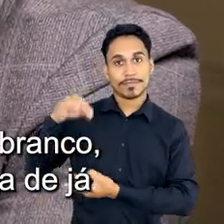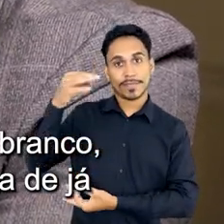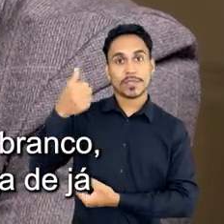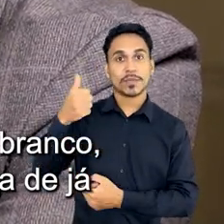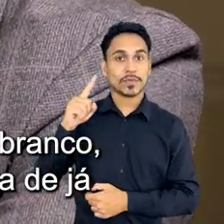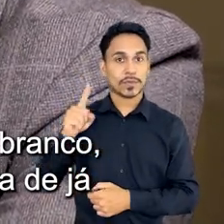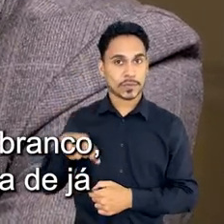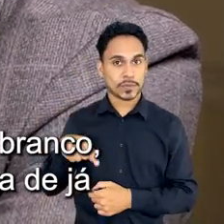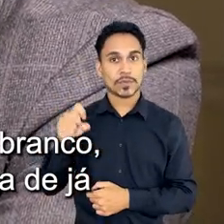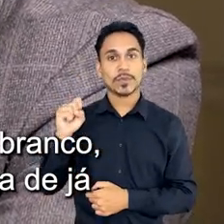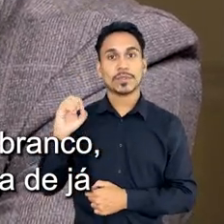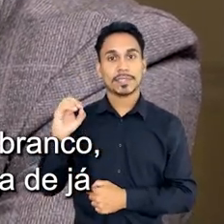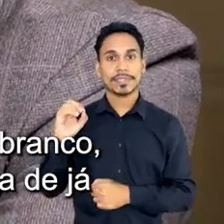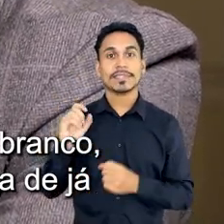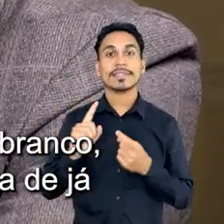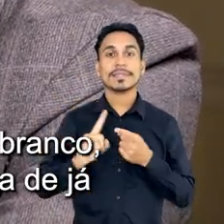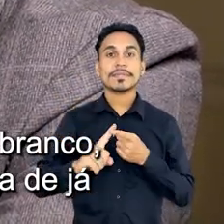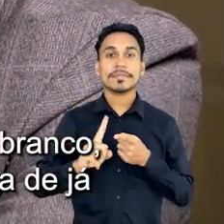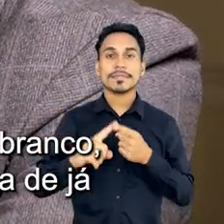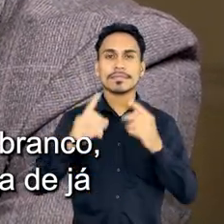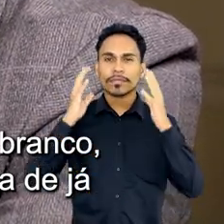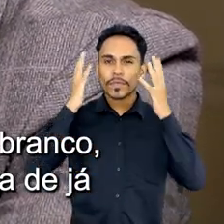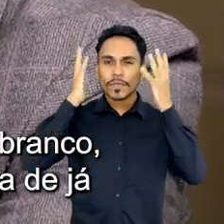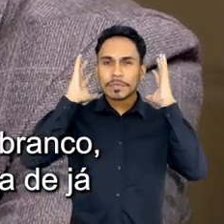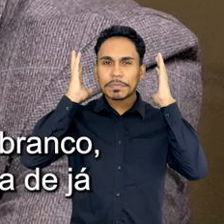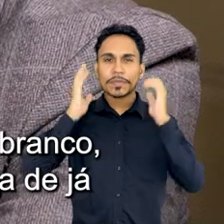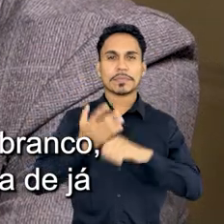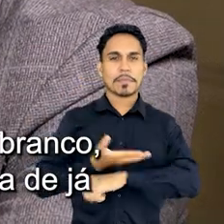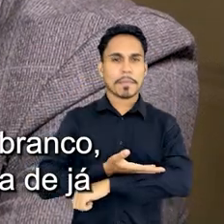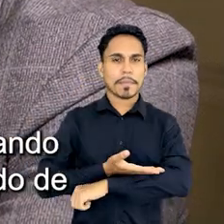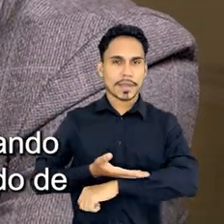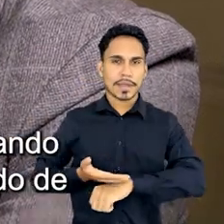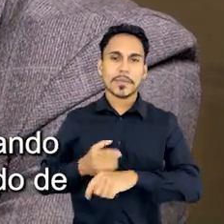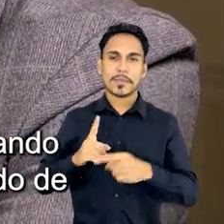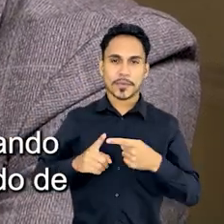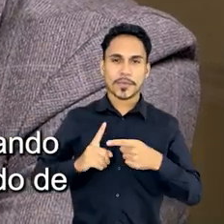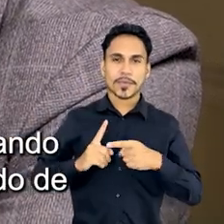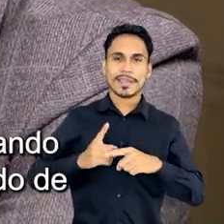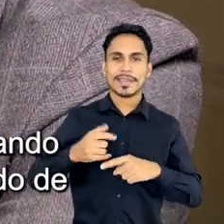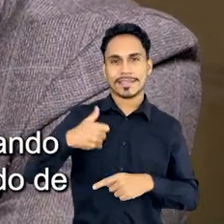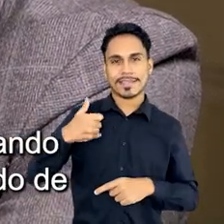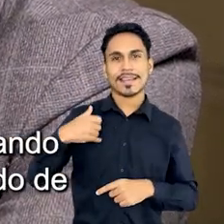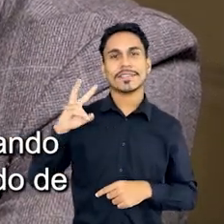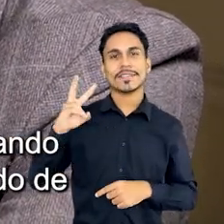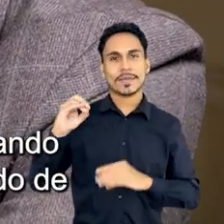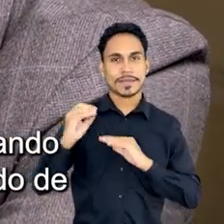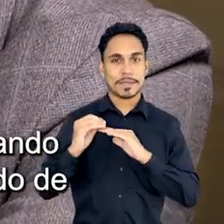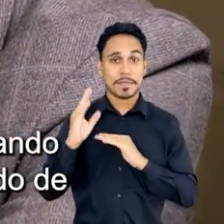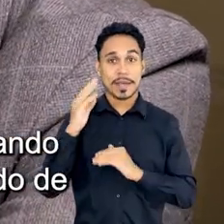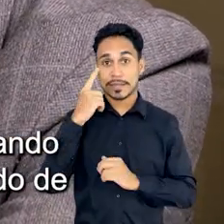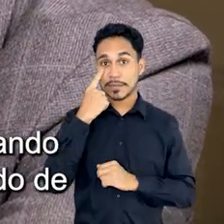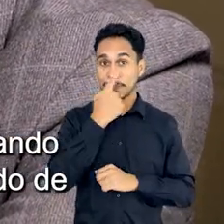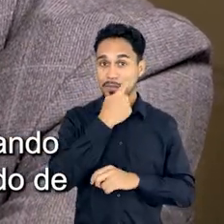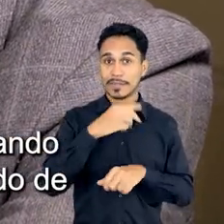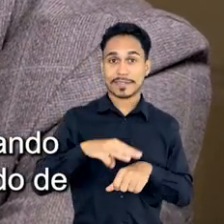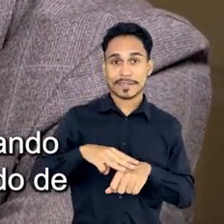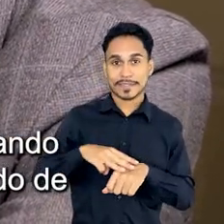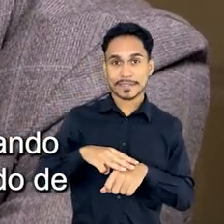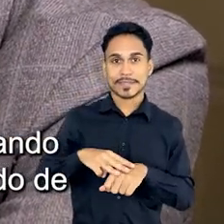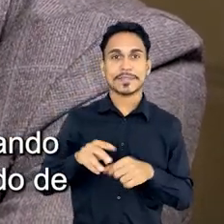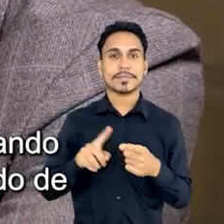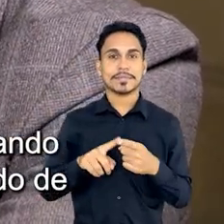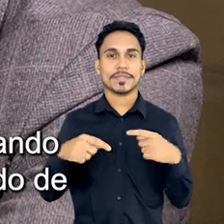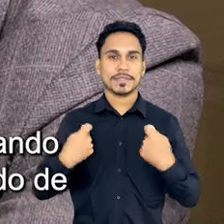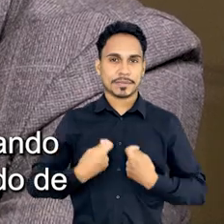1,80 e cabelos já ficando grisalhos por conta de ter passado doos 50 e olhos castanhos estou usando um blazer